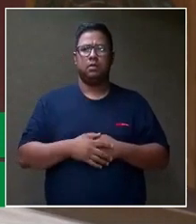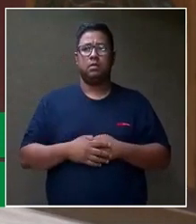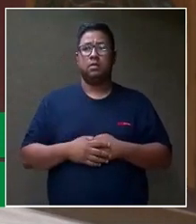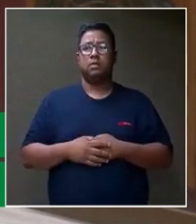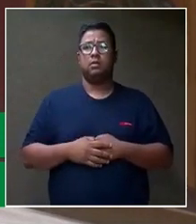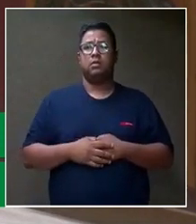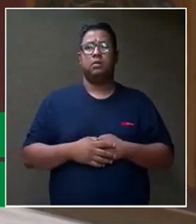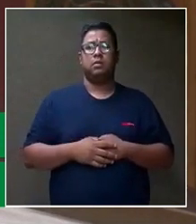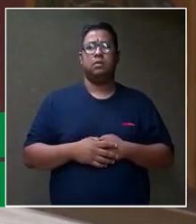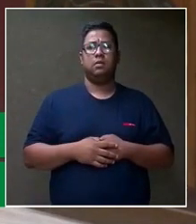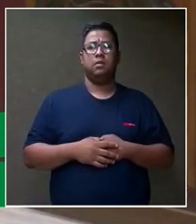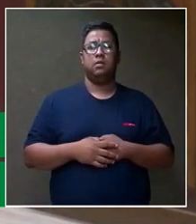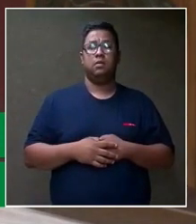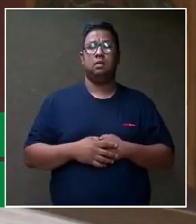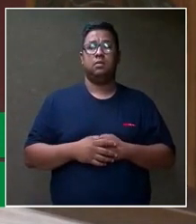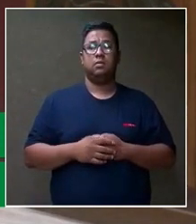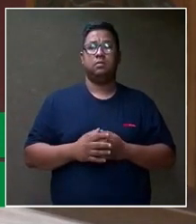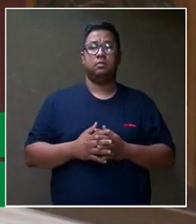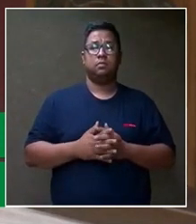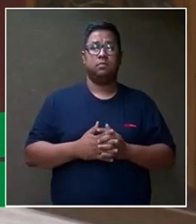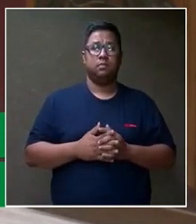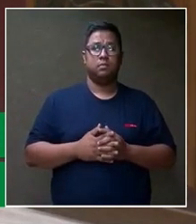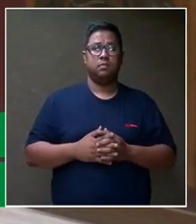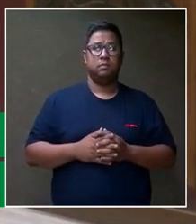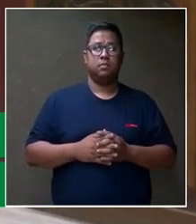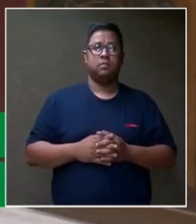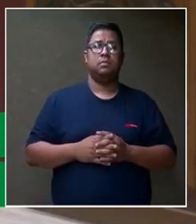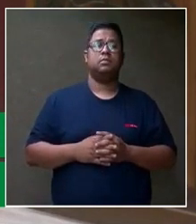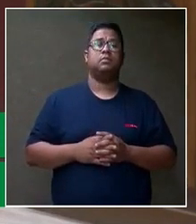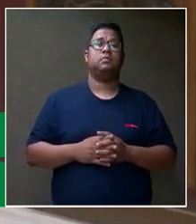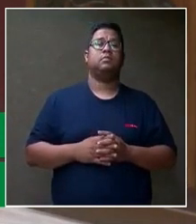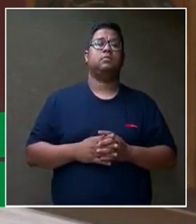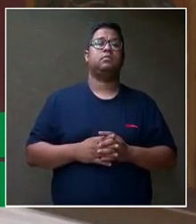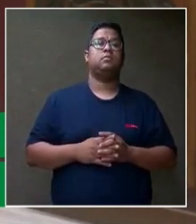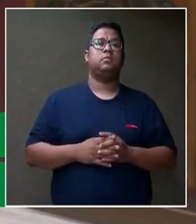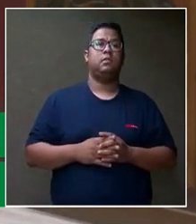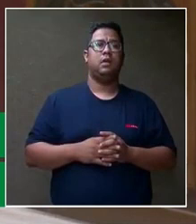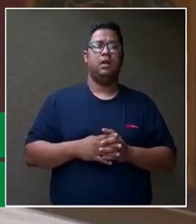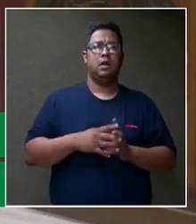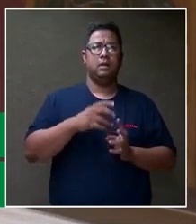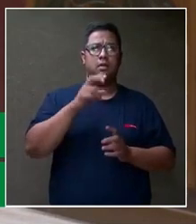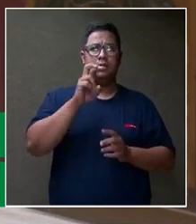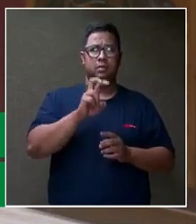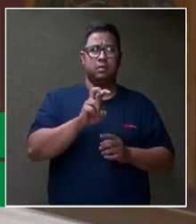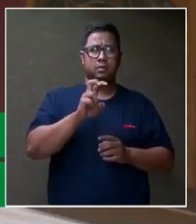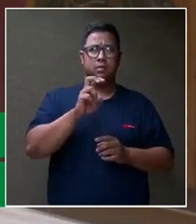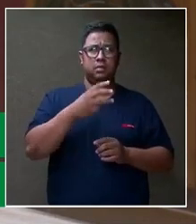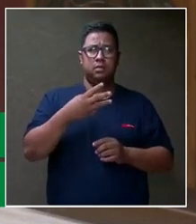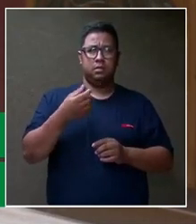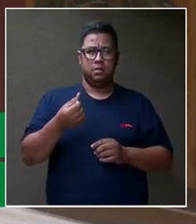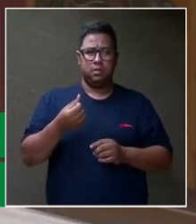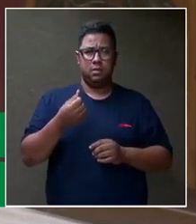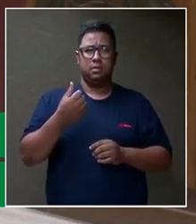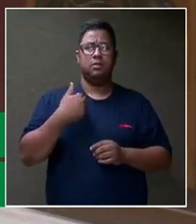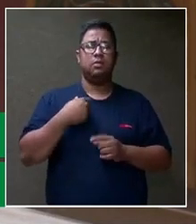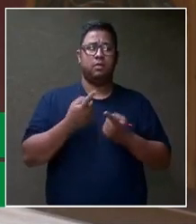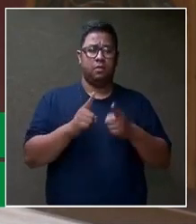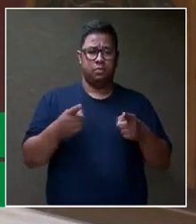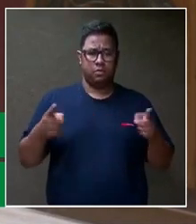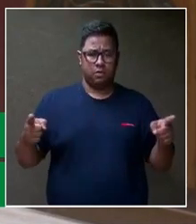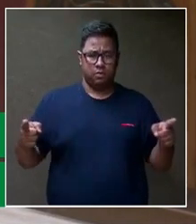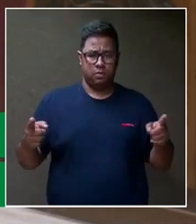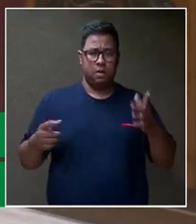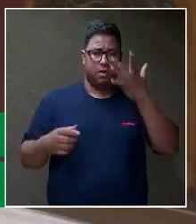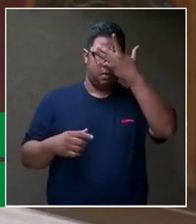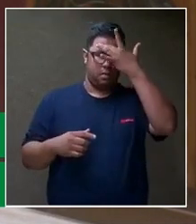vezes, né, ligações. Foi. Às 17h36 e a última às 18h44. Porque eu estava num churrasco e a